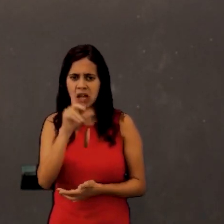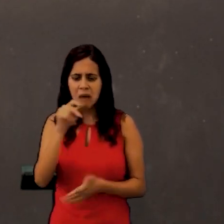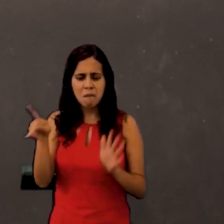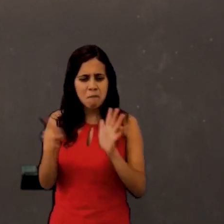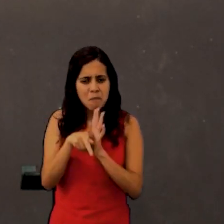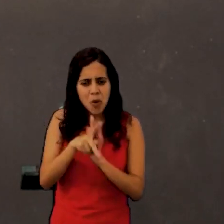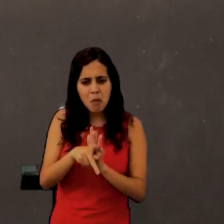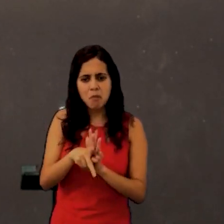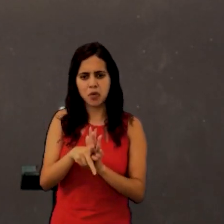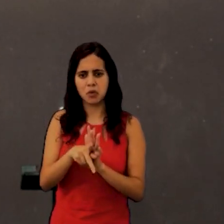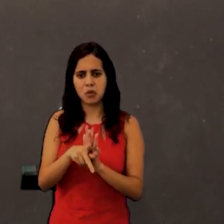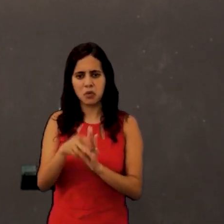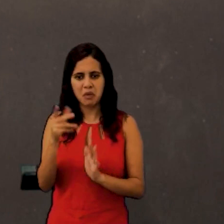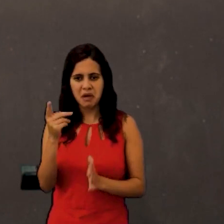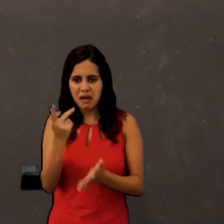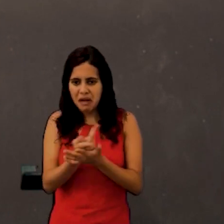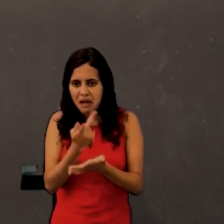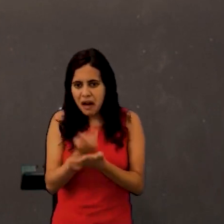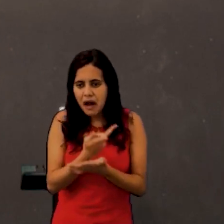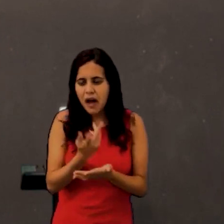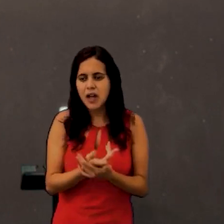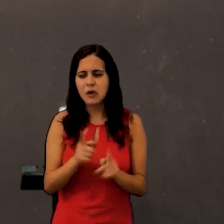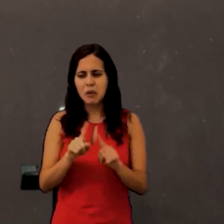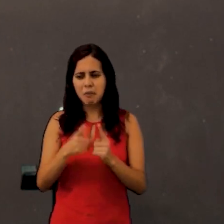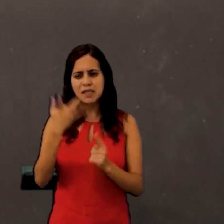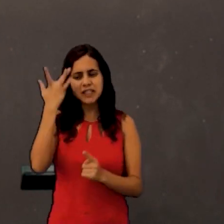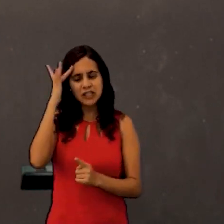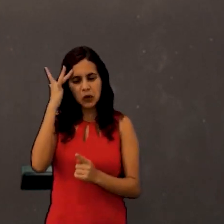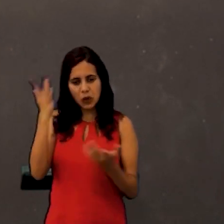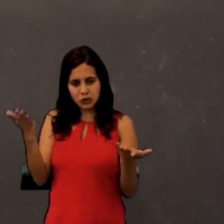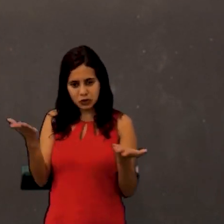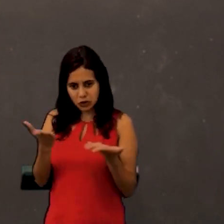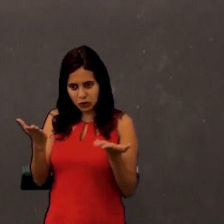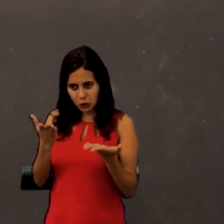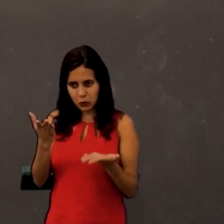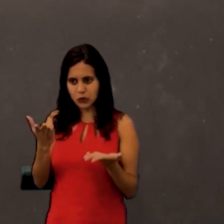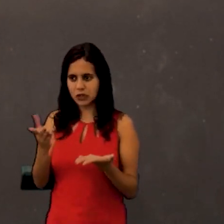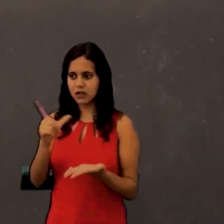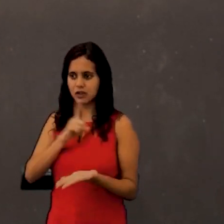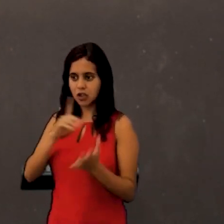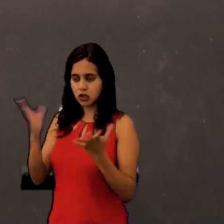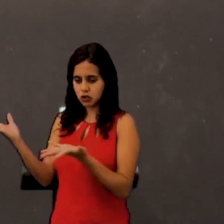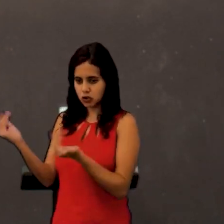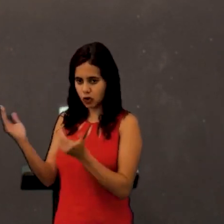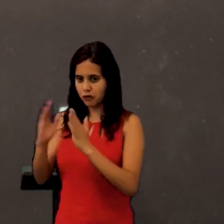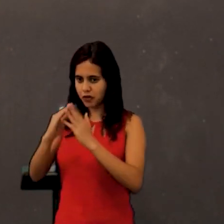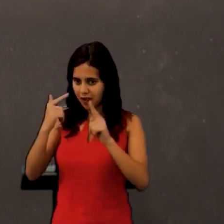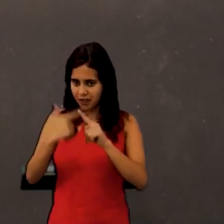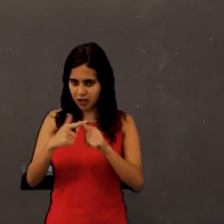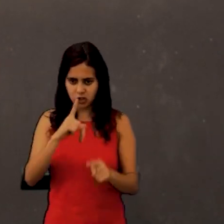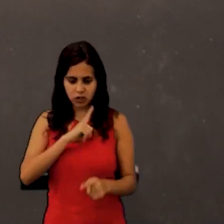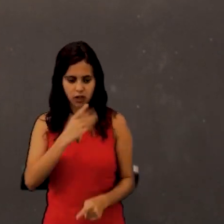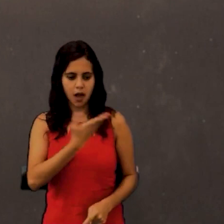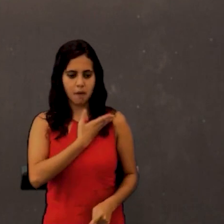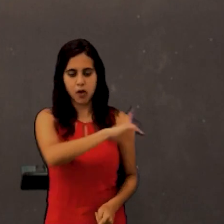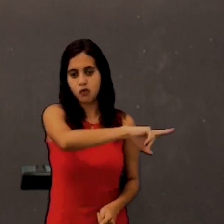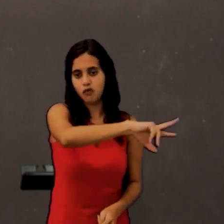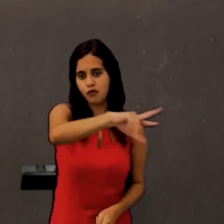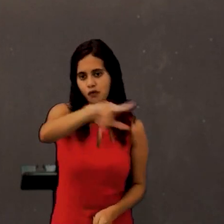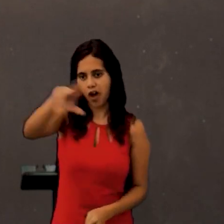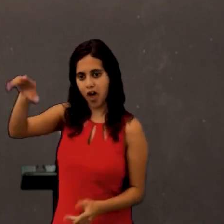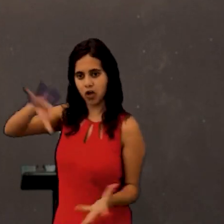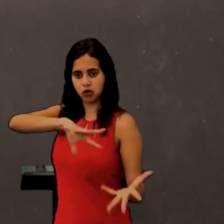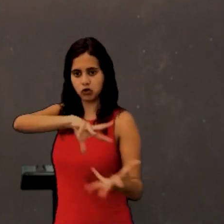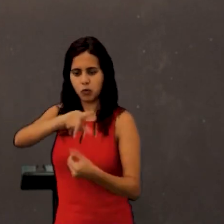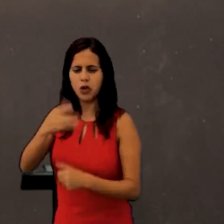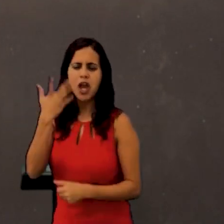para ficar ouvindo essas coisas, não. Mas eu acho que hoje, como eu vejo os jovens com muita amizade por aí, eu acho que é porque a galera ficou mais santa. Eu acho que